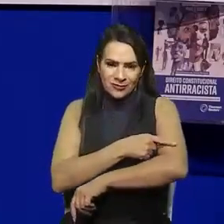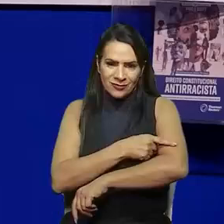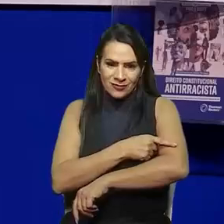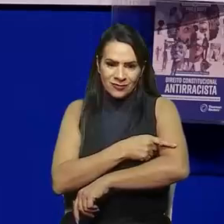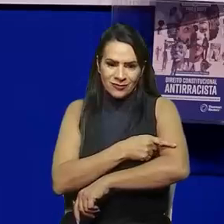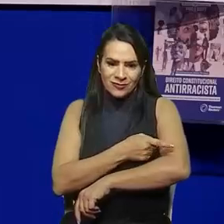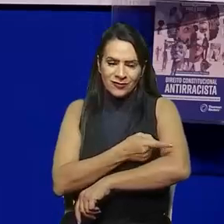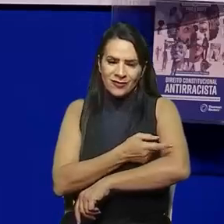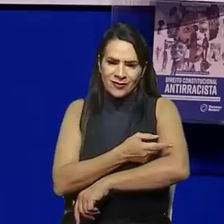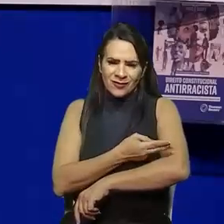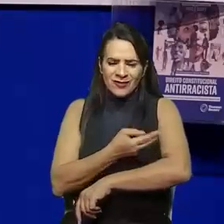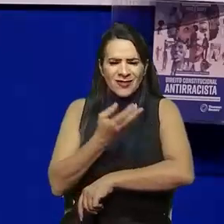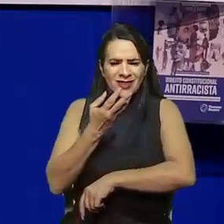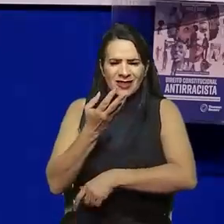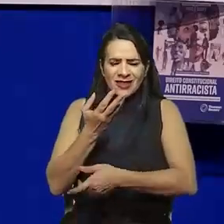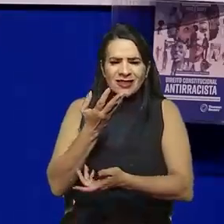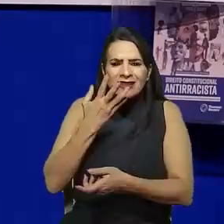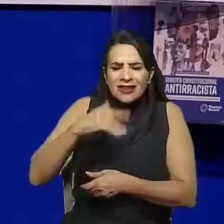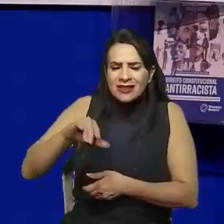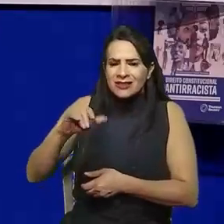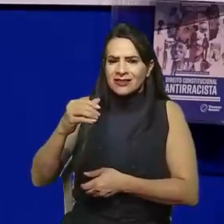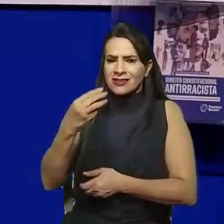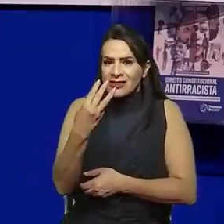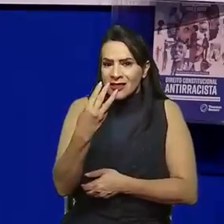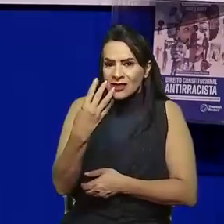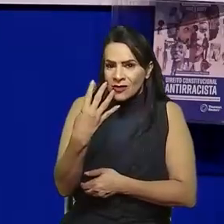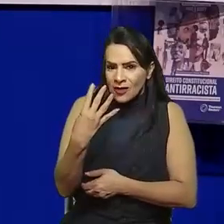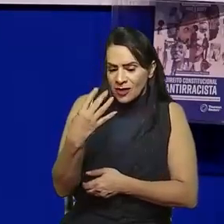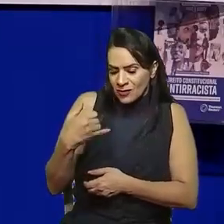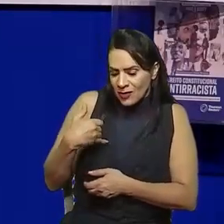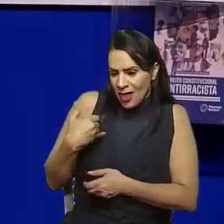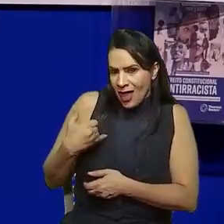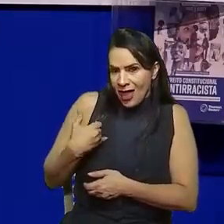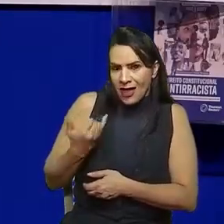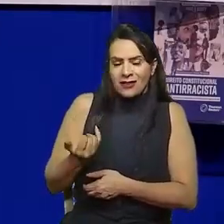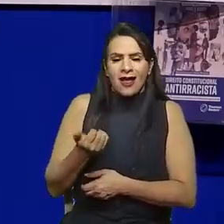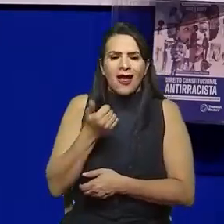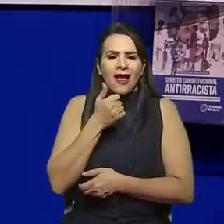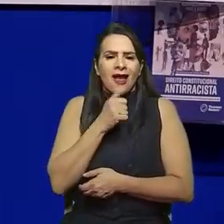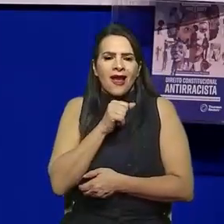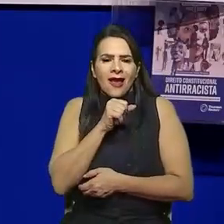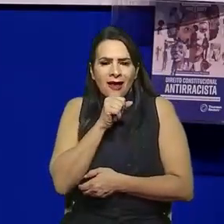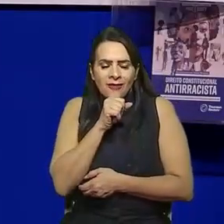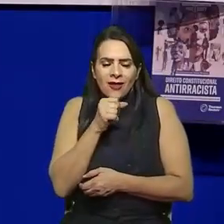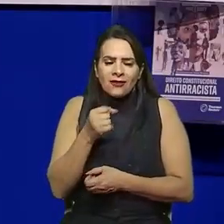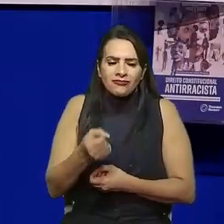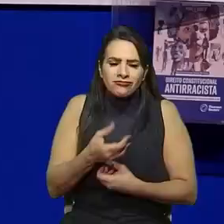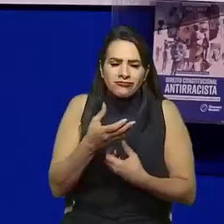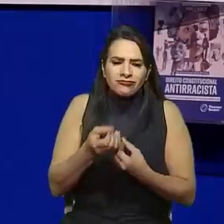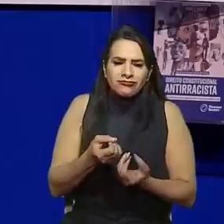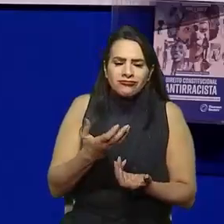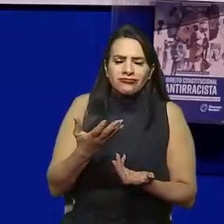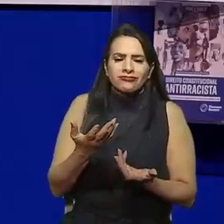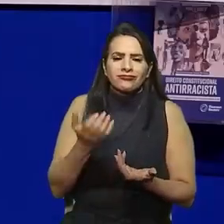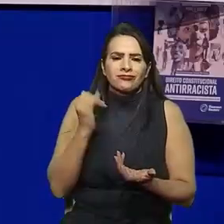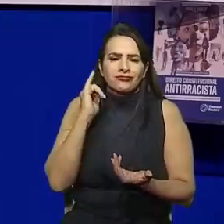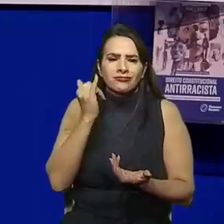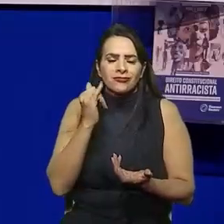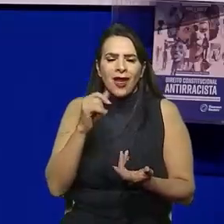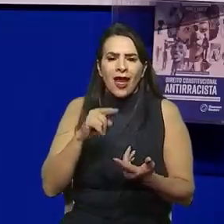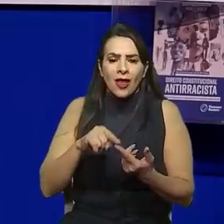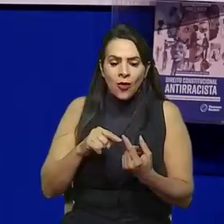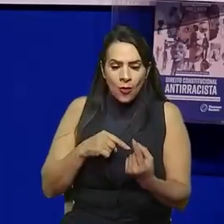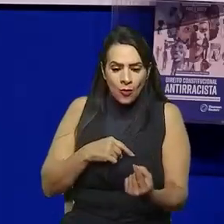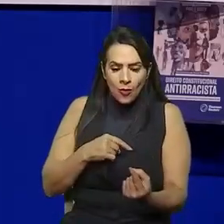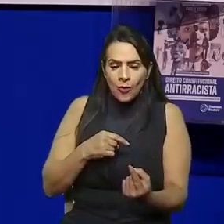de 3, 4 anos, ouvindo ela, e uma levantou uma mãozinha e disse: eu queria